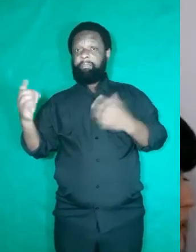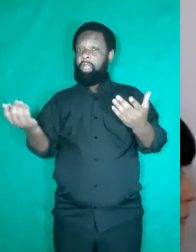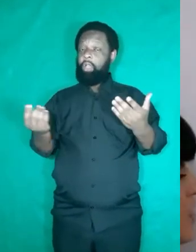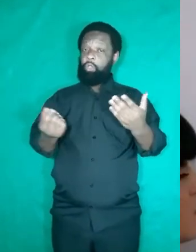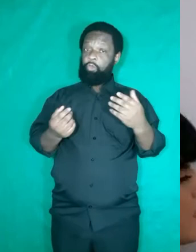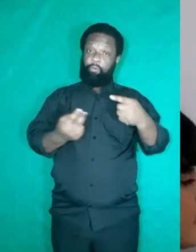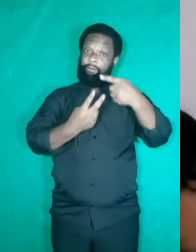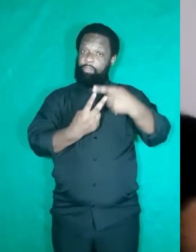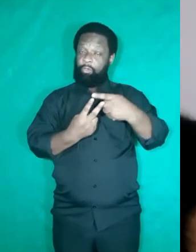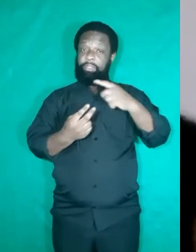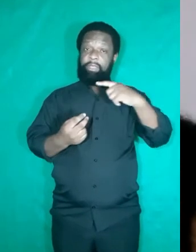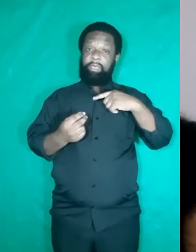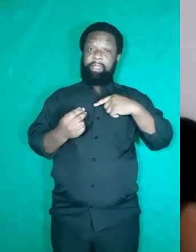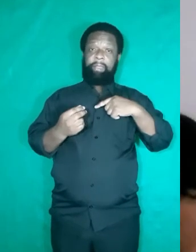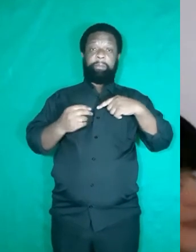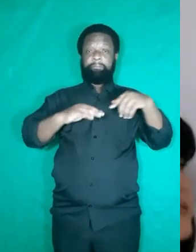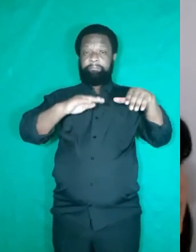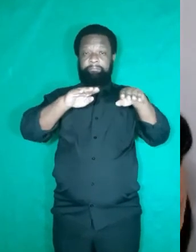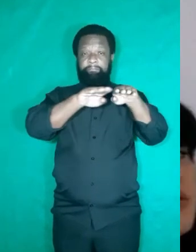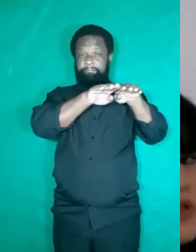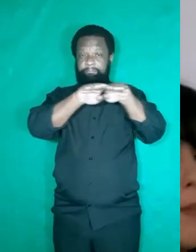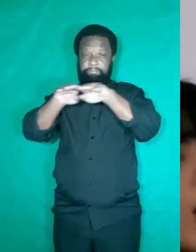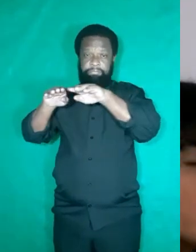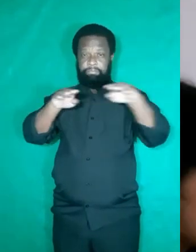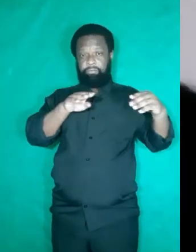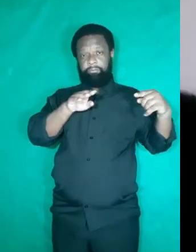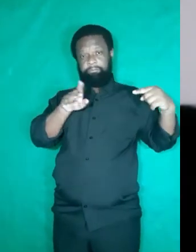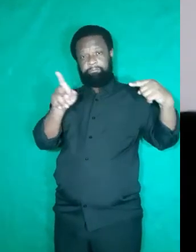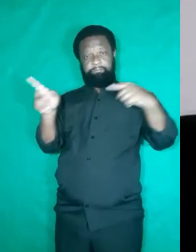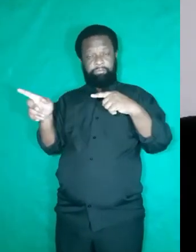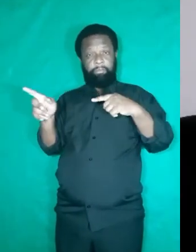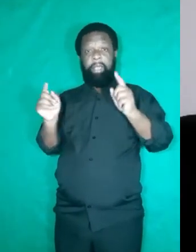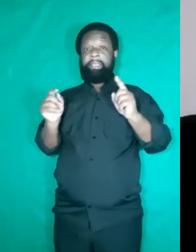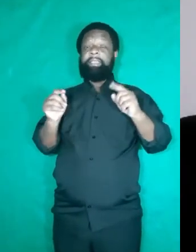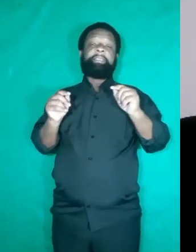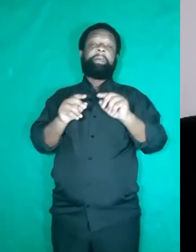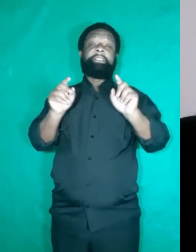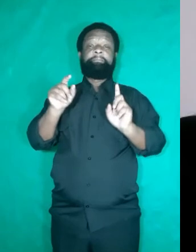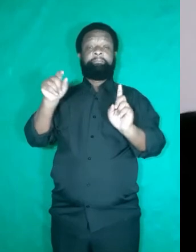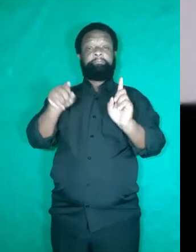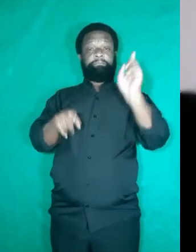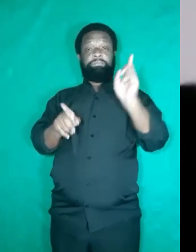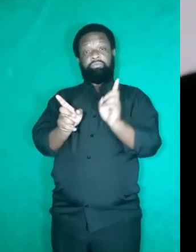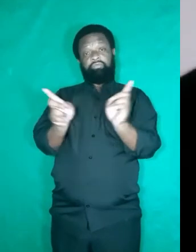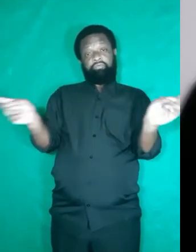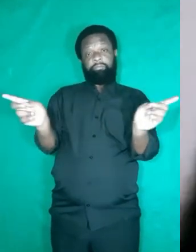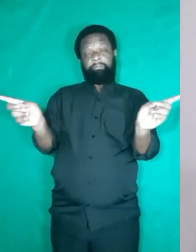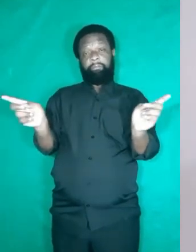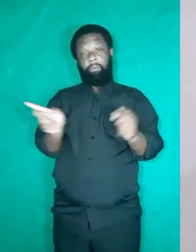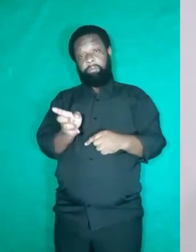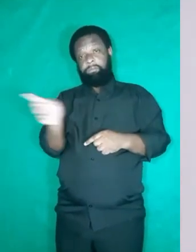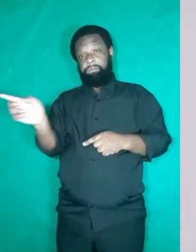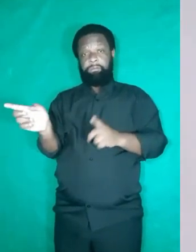na mesma direção, mas em sentidos opostos. Portanto, eles se anulam. E quando